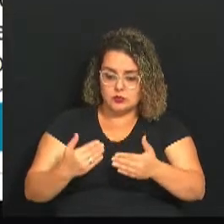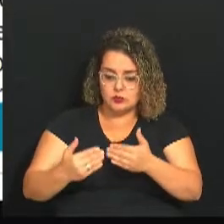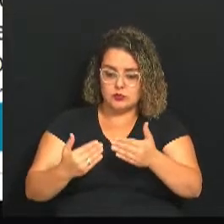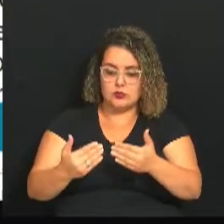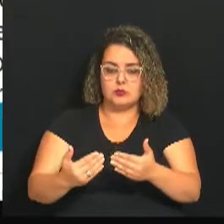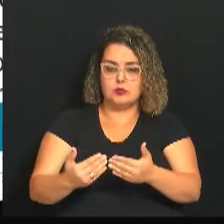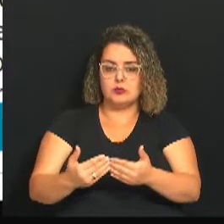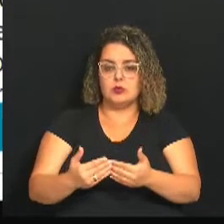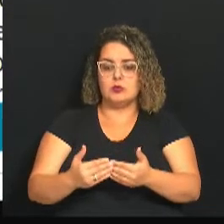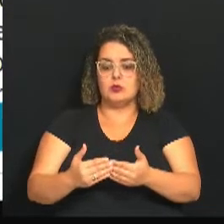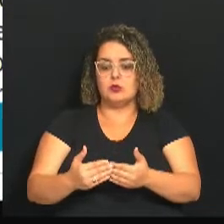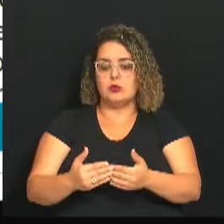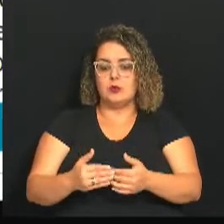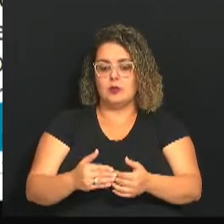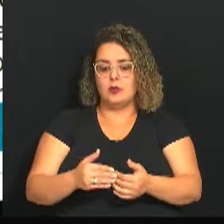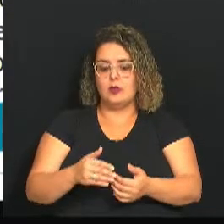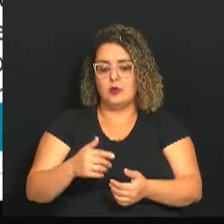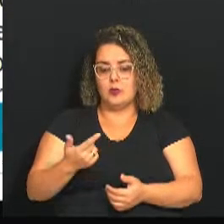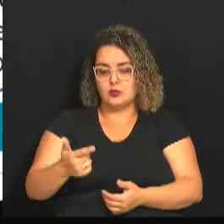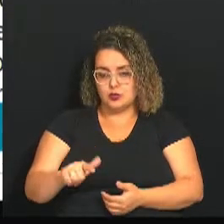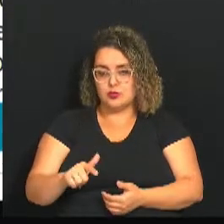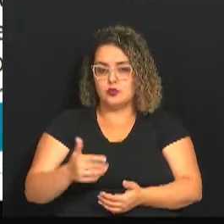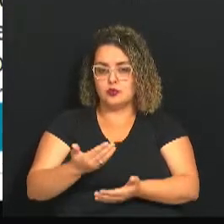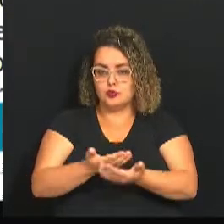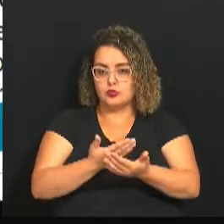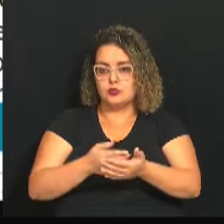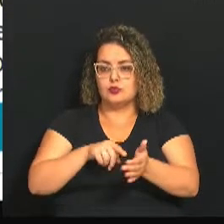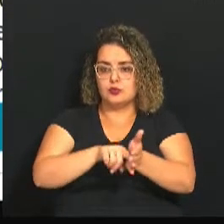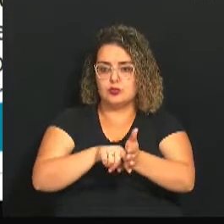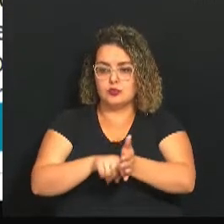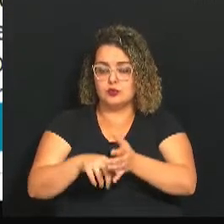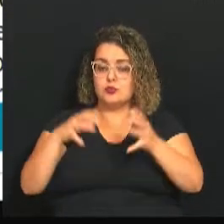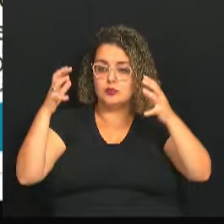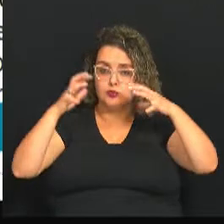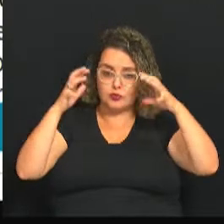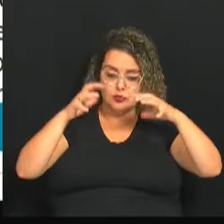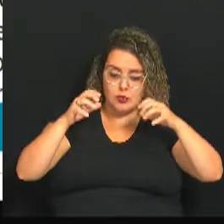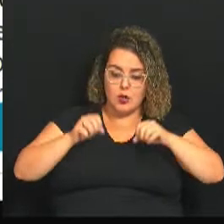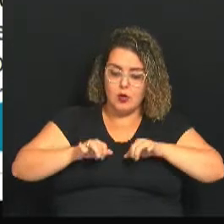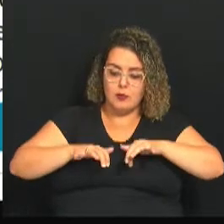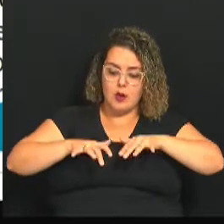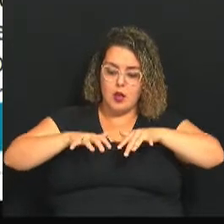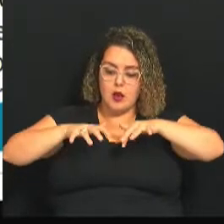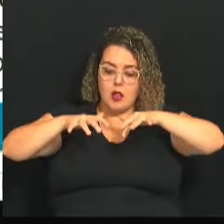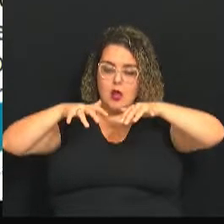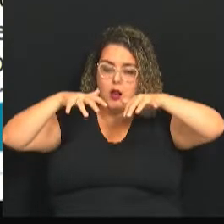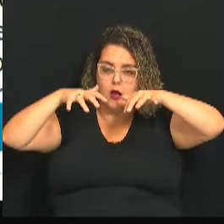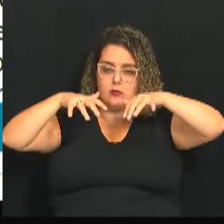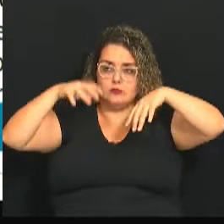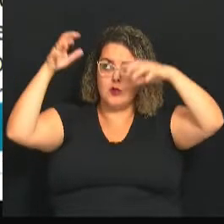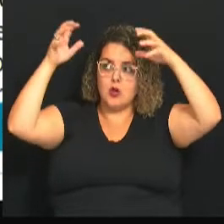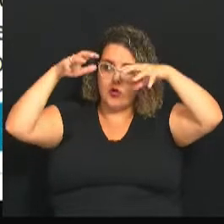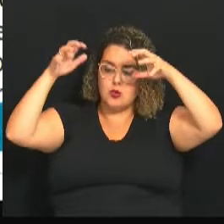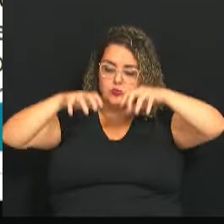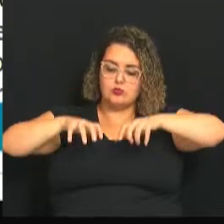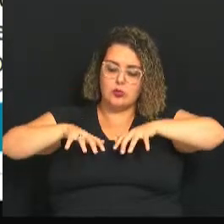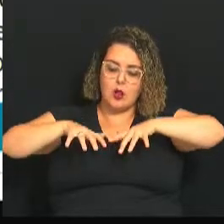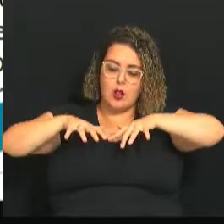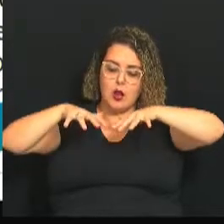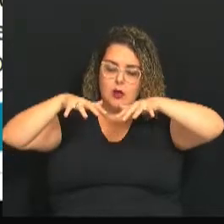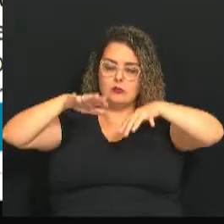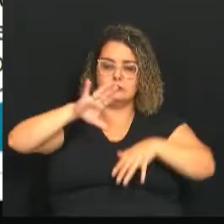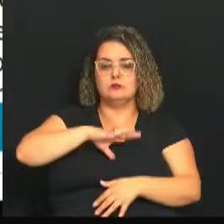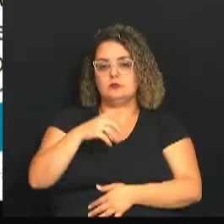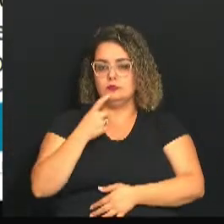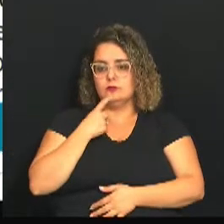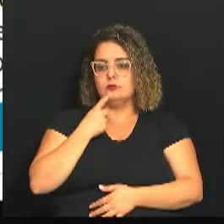está desenvolvendo, para essa questão de chuvas e alagamentos, né, eventos extremos de chuva e alagamentos em Campinas. Tem